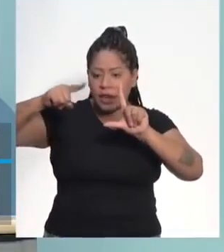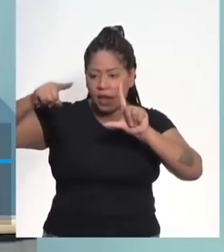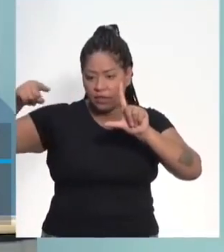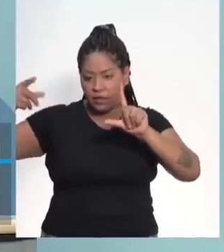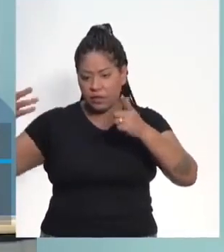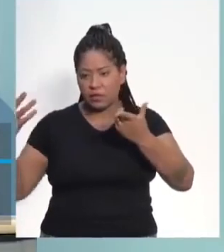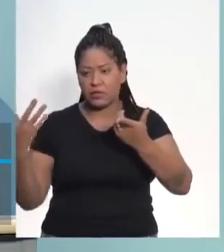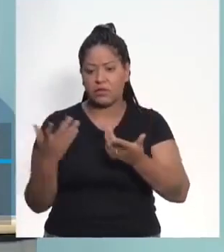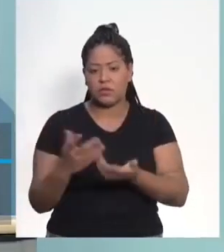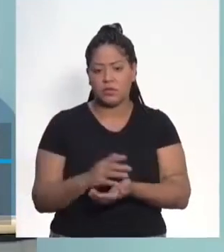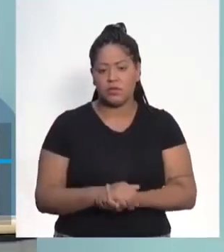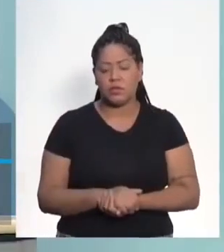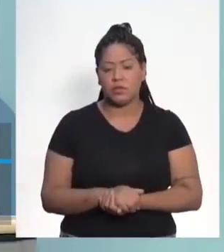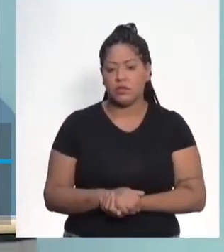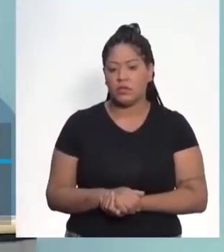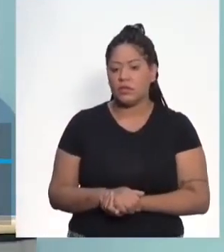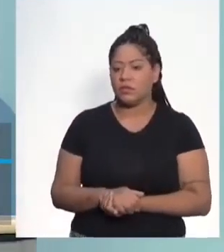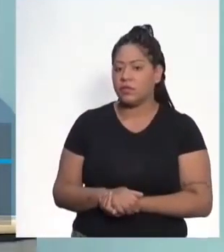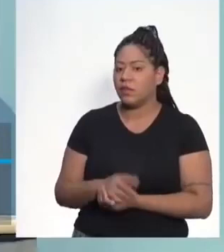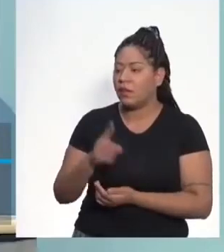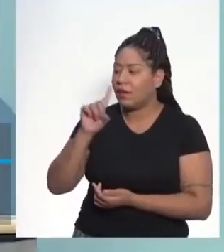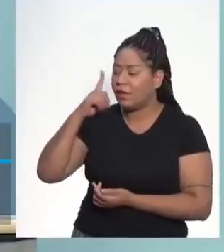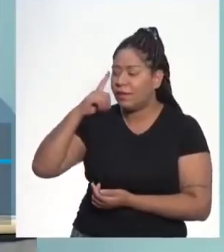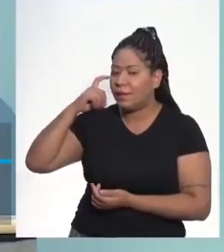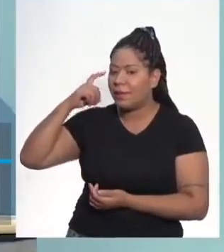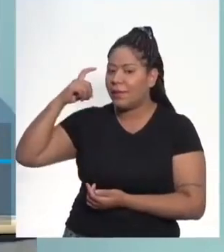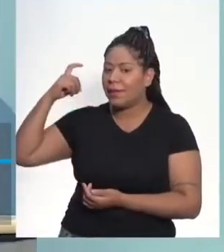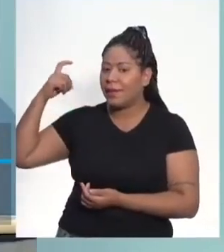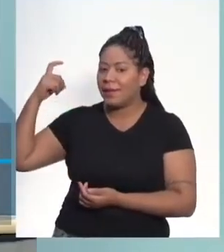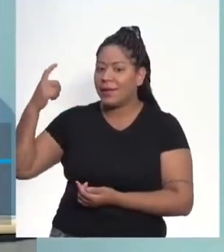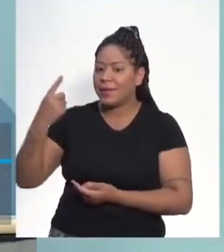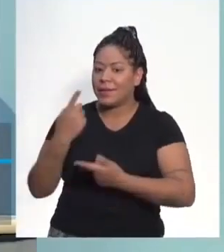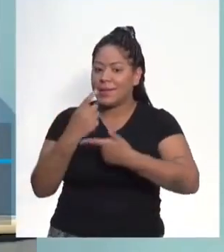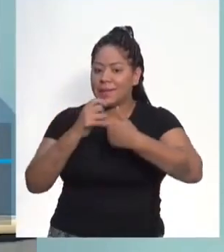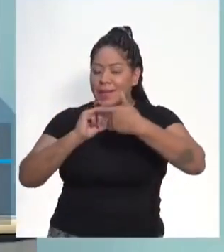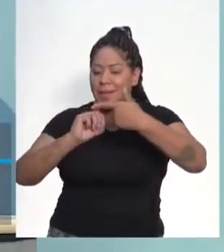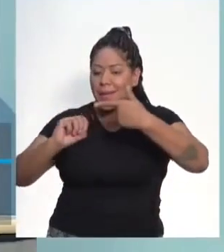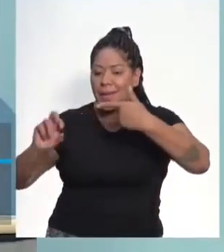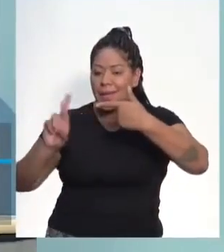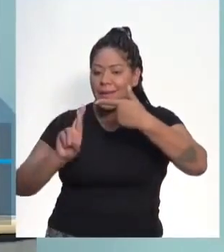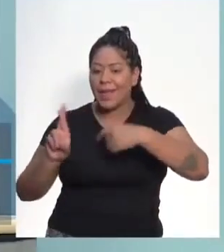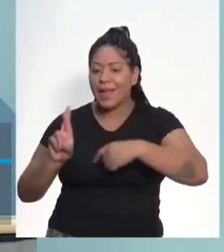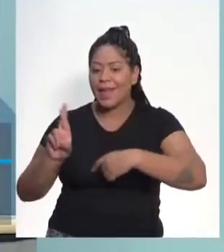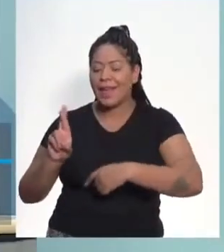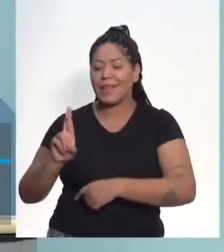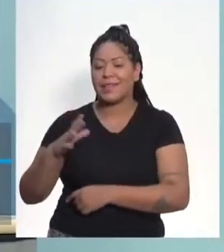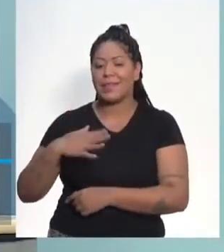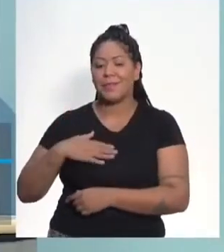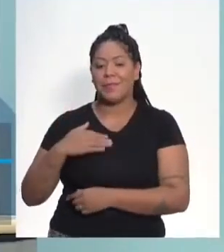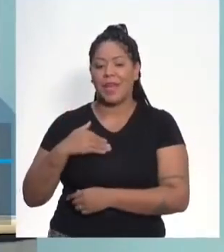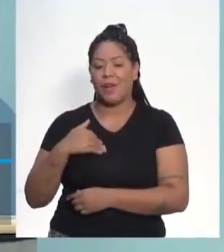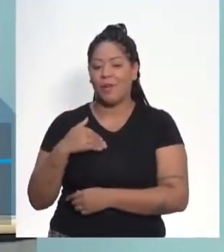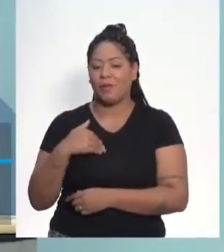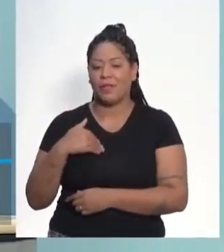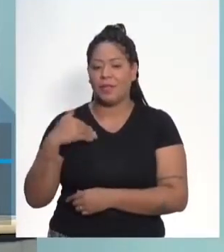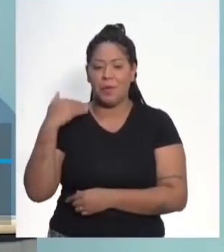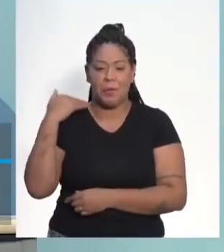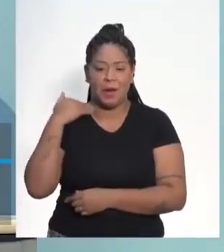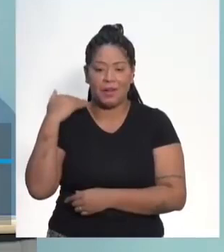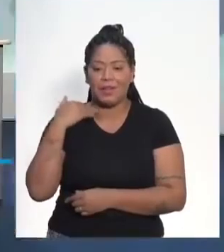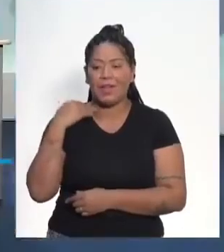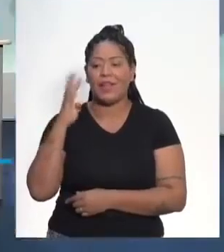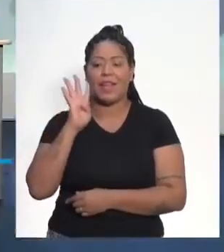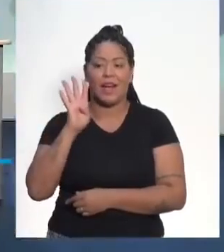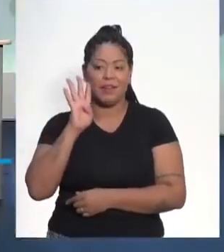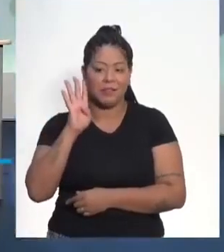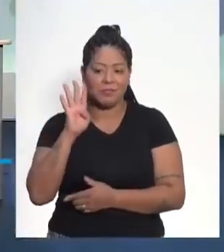Andei. Se cada pitinho desse fosse 100 conto na minha conta, eu ia estar, tá feliz. Ok. Bom, boa.